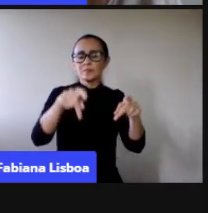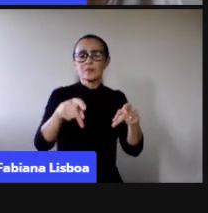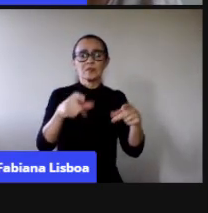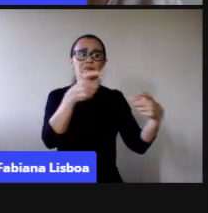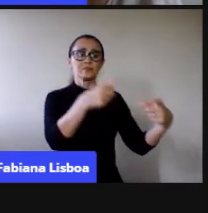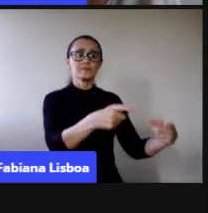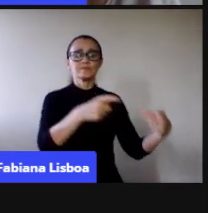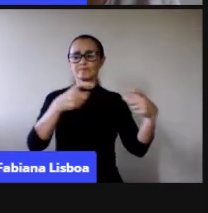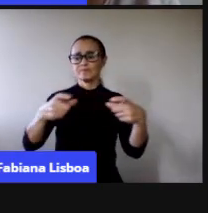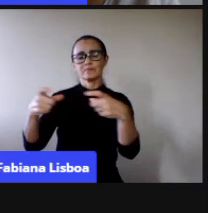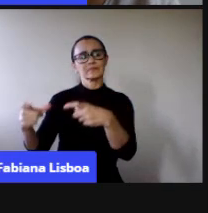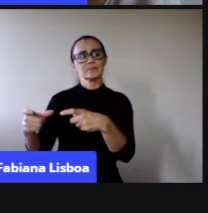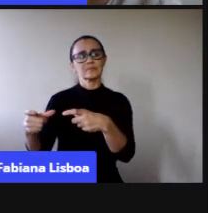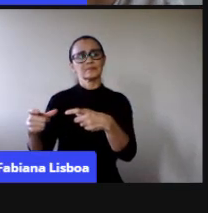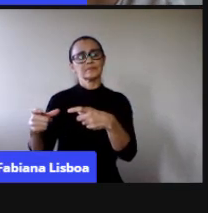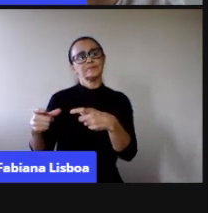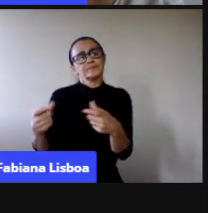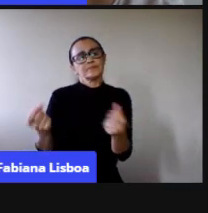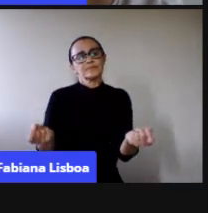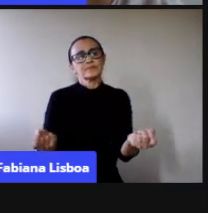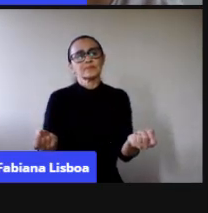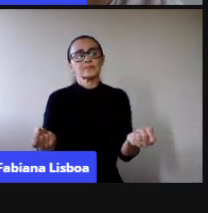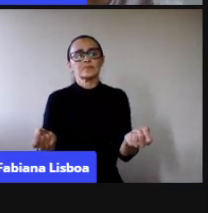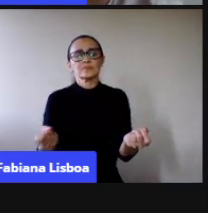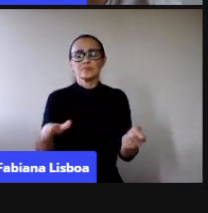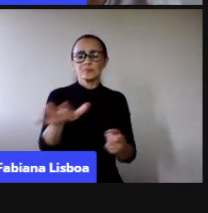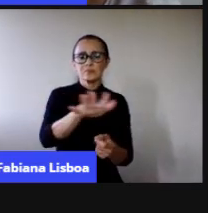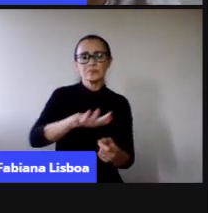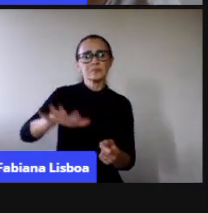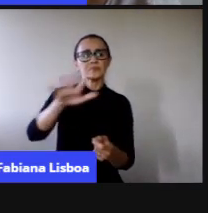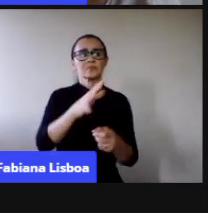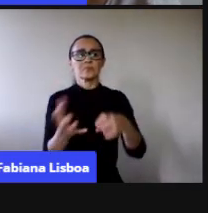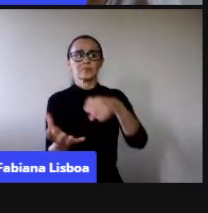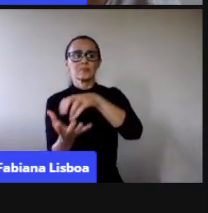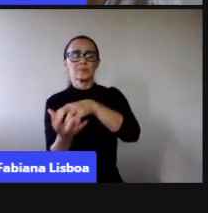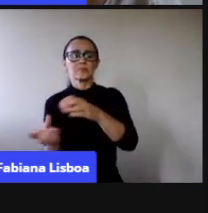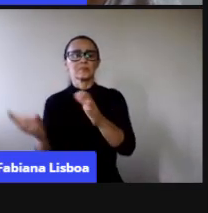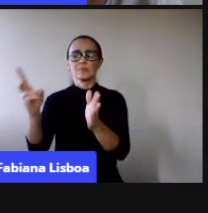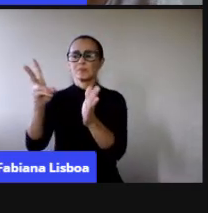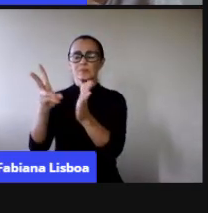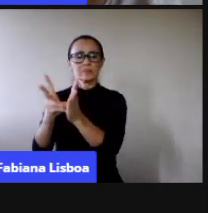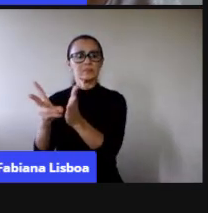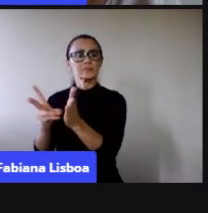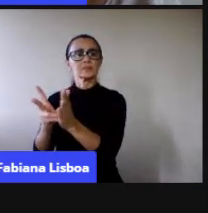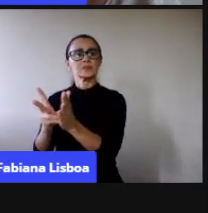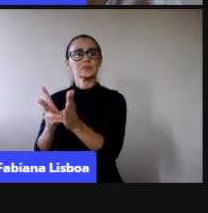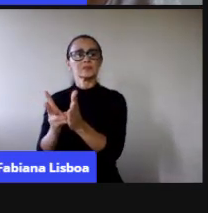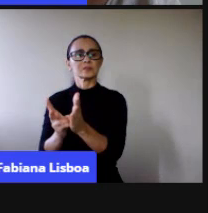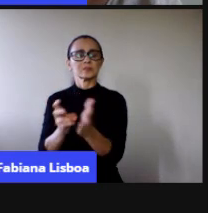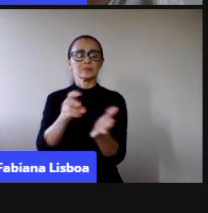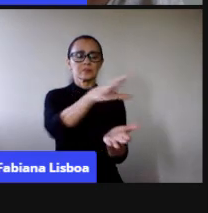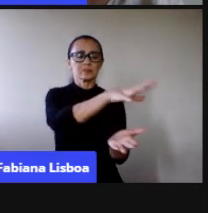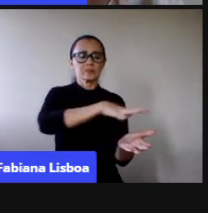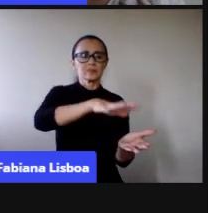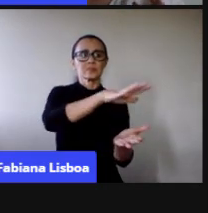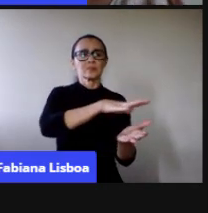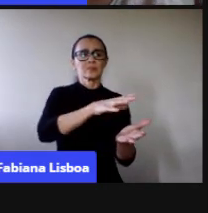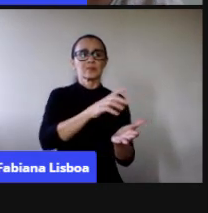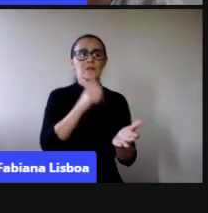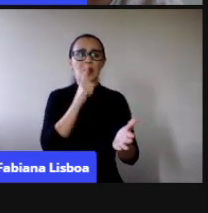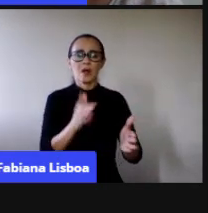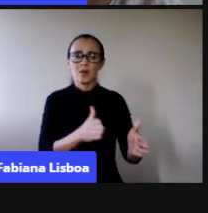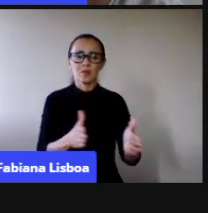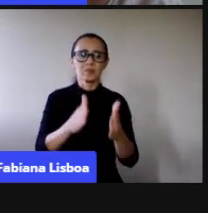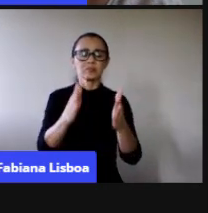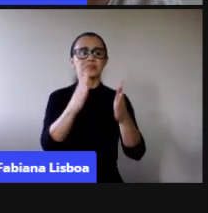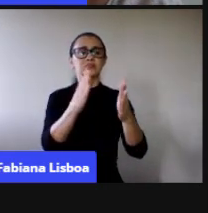seja, dentro dos territórios indígenas, dentro dos territórios quilombolas, os ribeirinhos, está